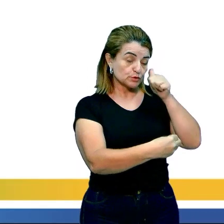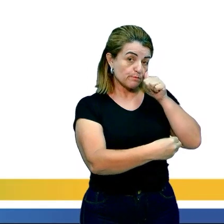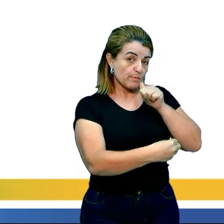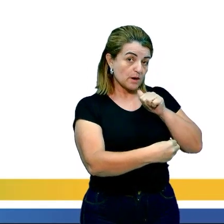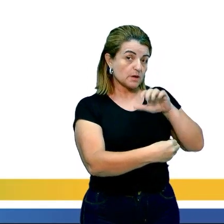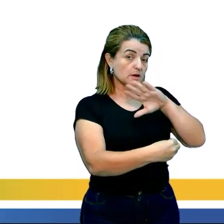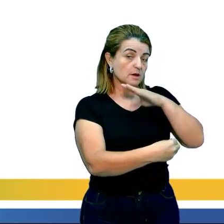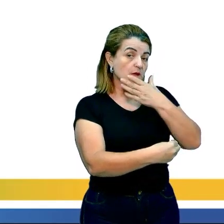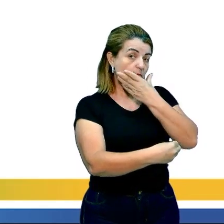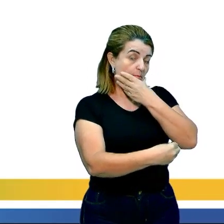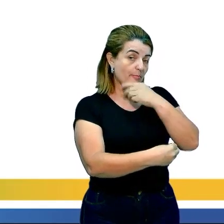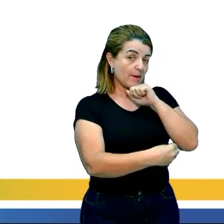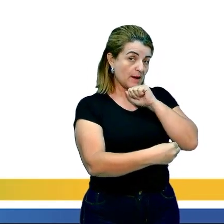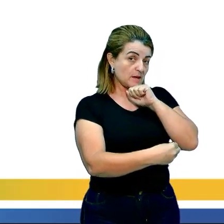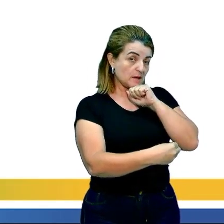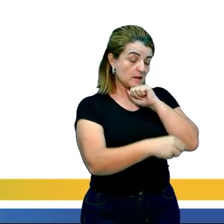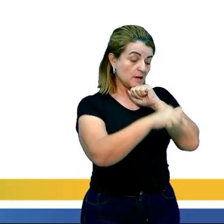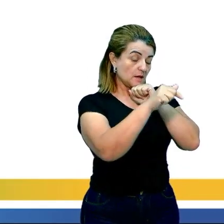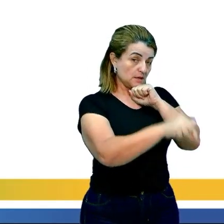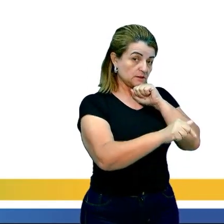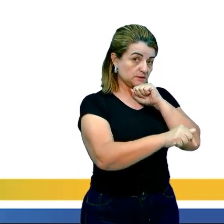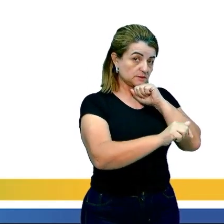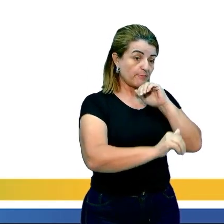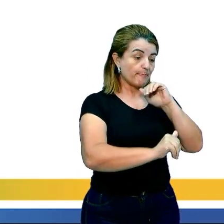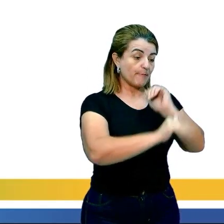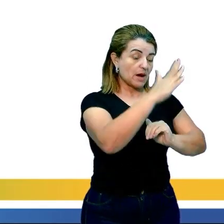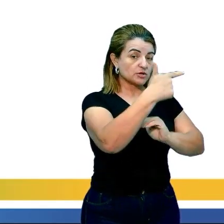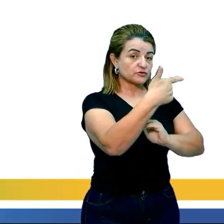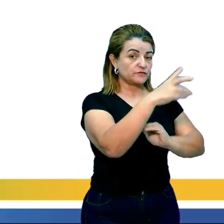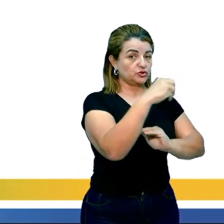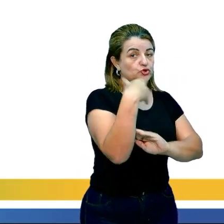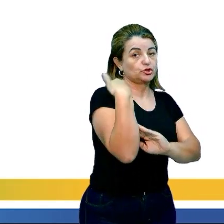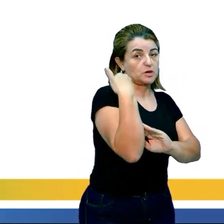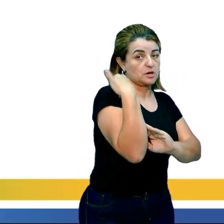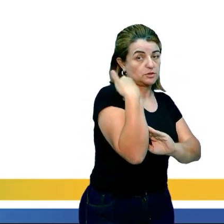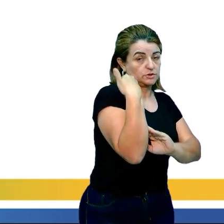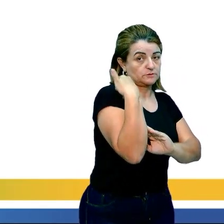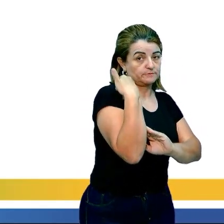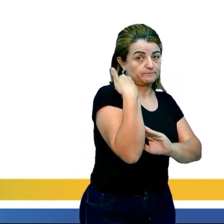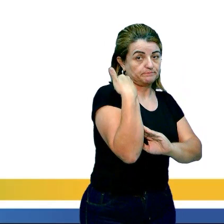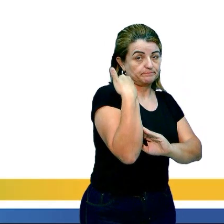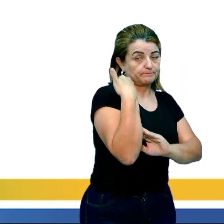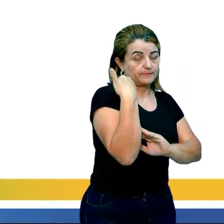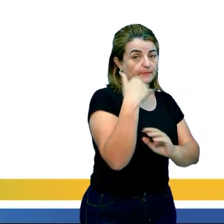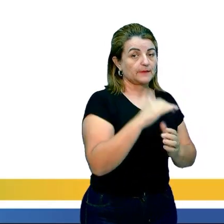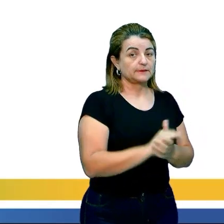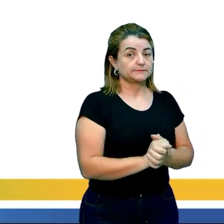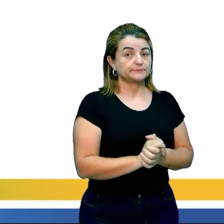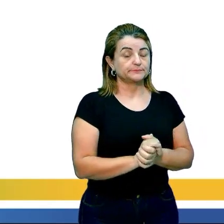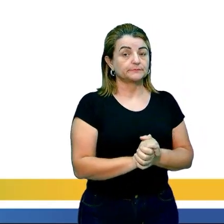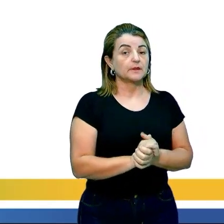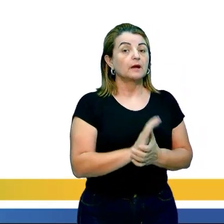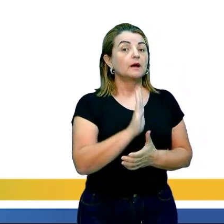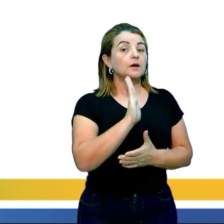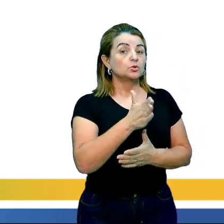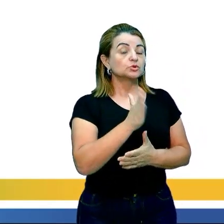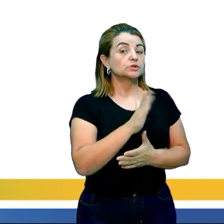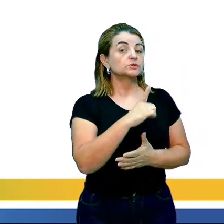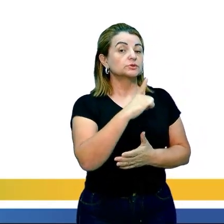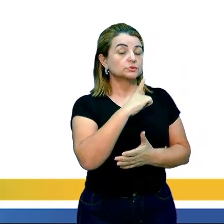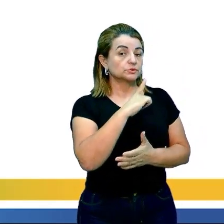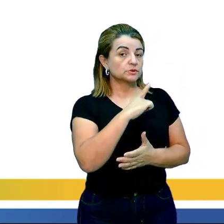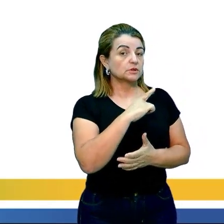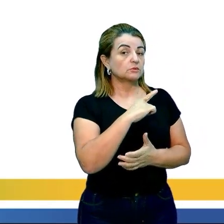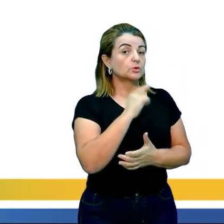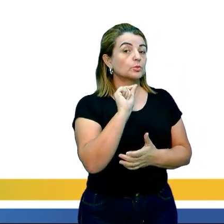ateniense mais que tivesse 20 anos né comunidade mínima e eles já exerciam